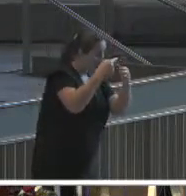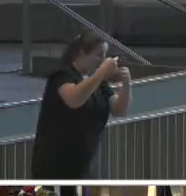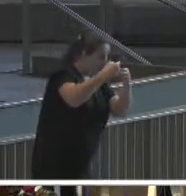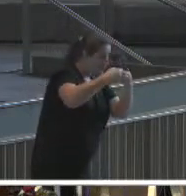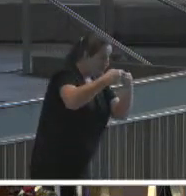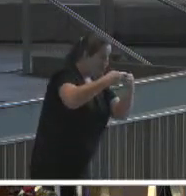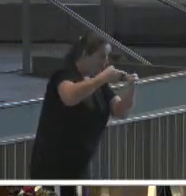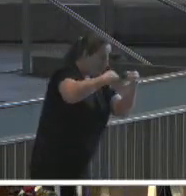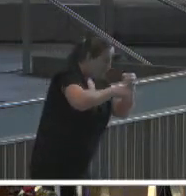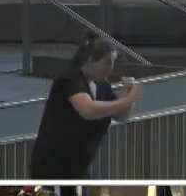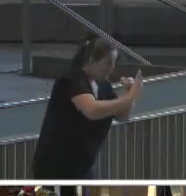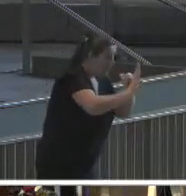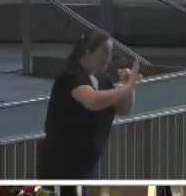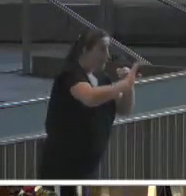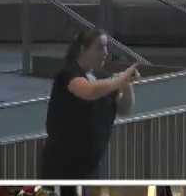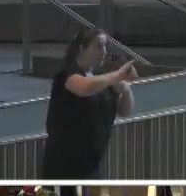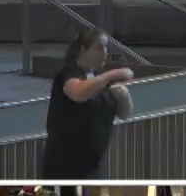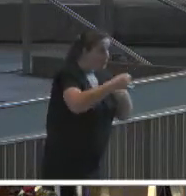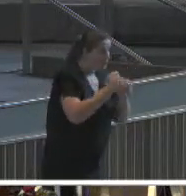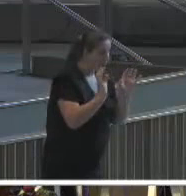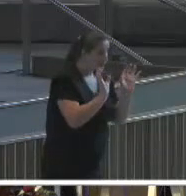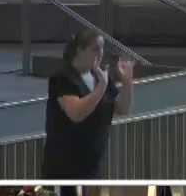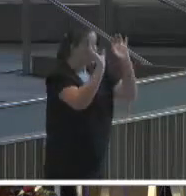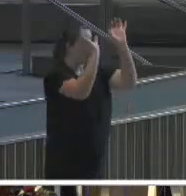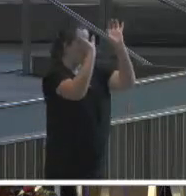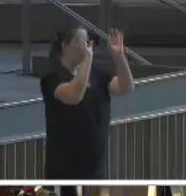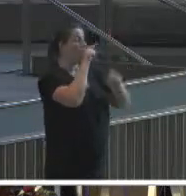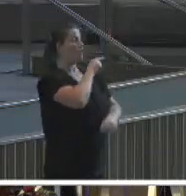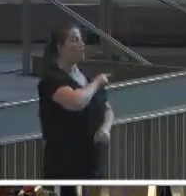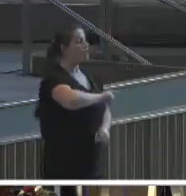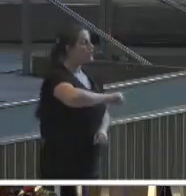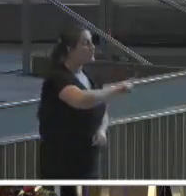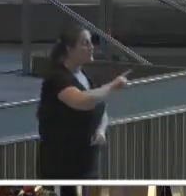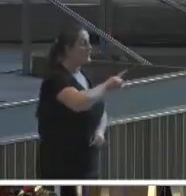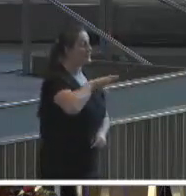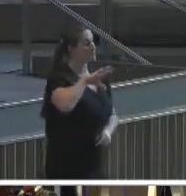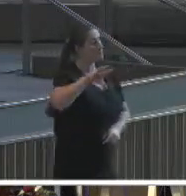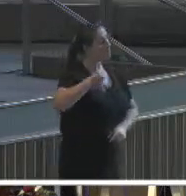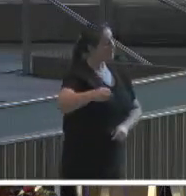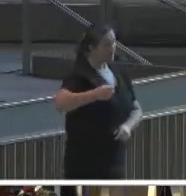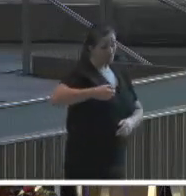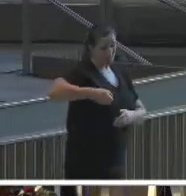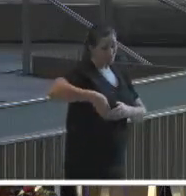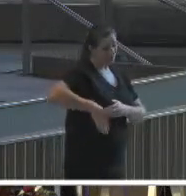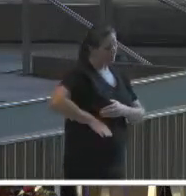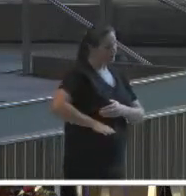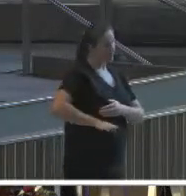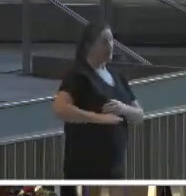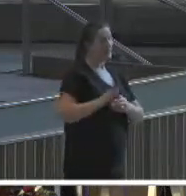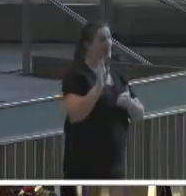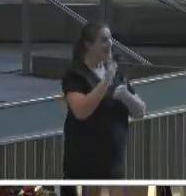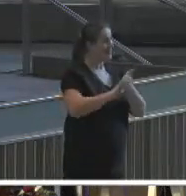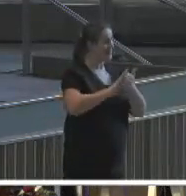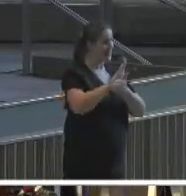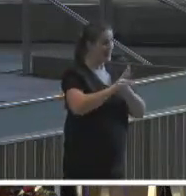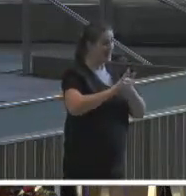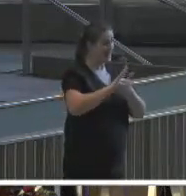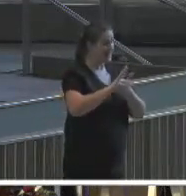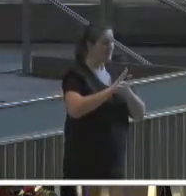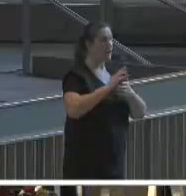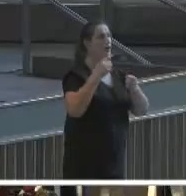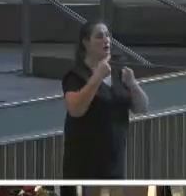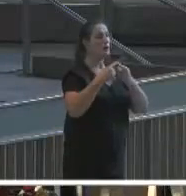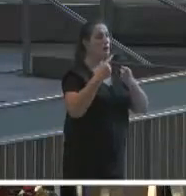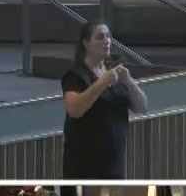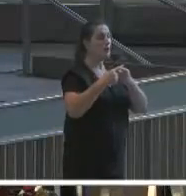vão entrar, vocês não vão tomar o despojo para vocês, porque será